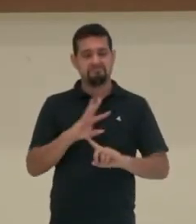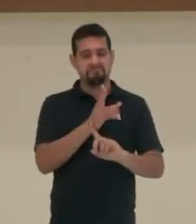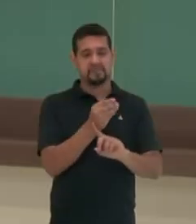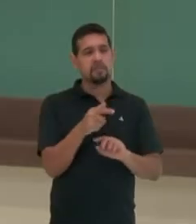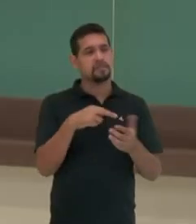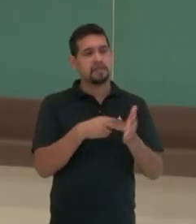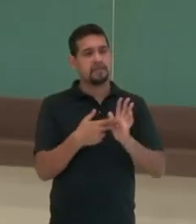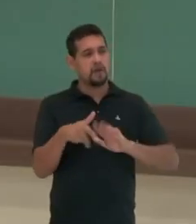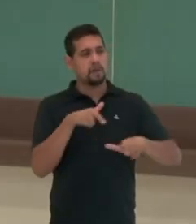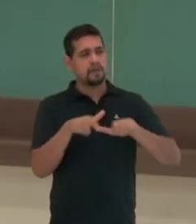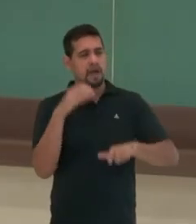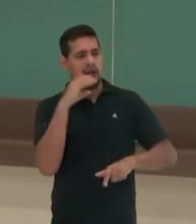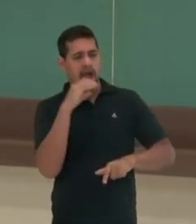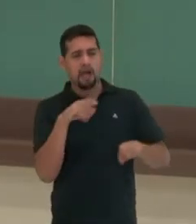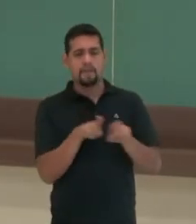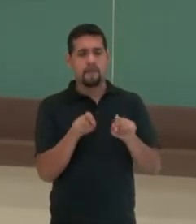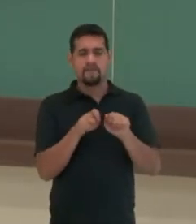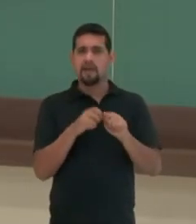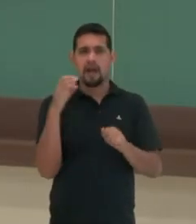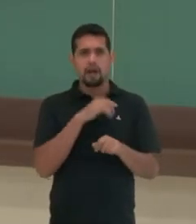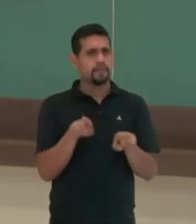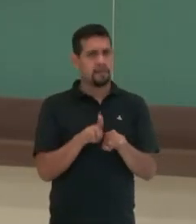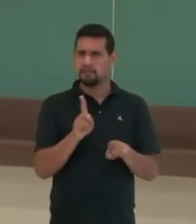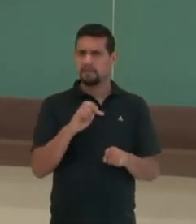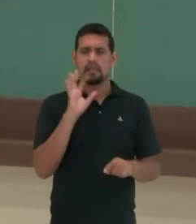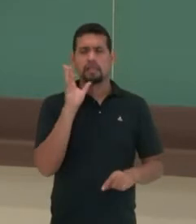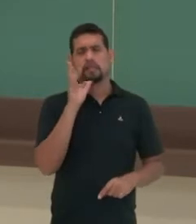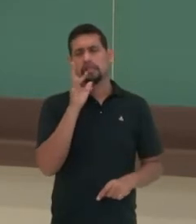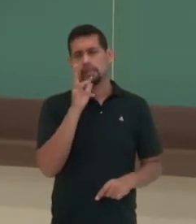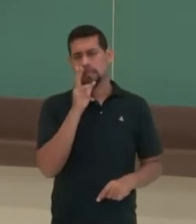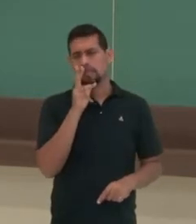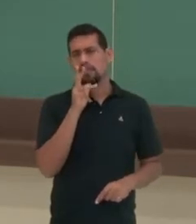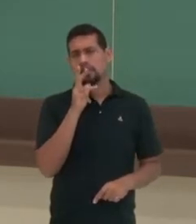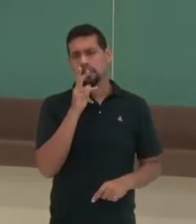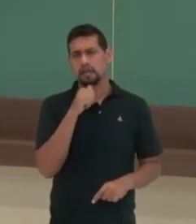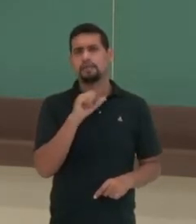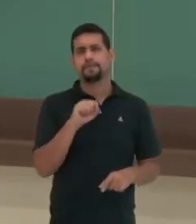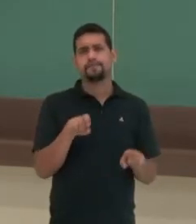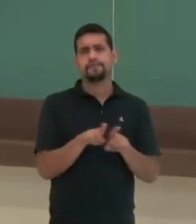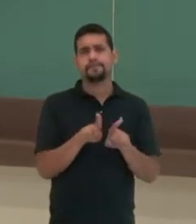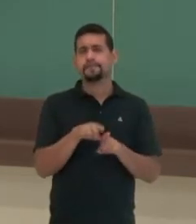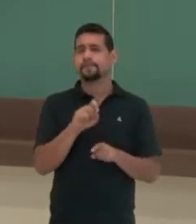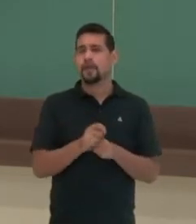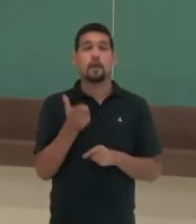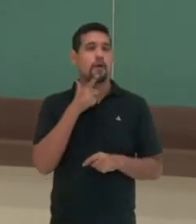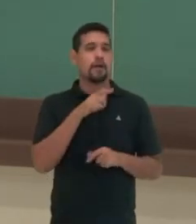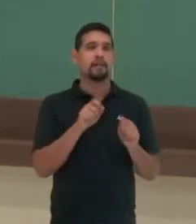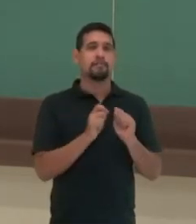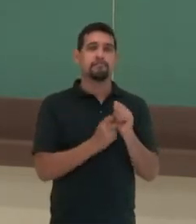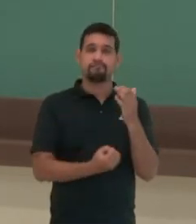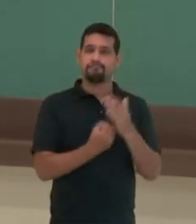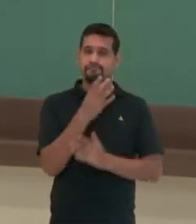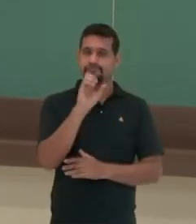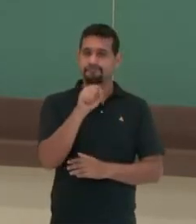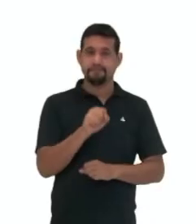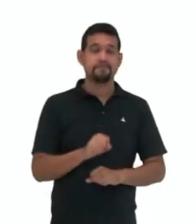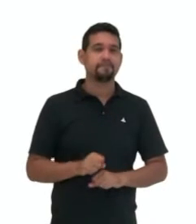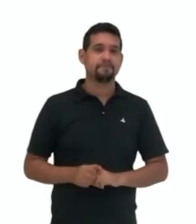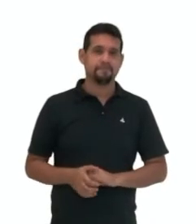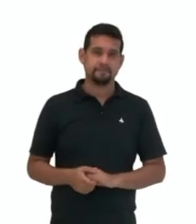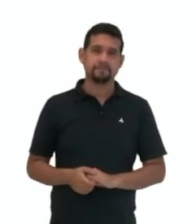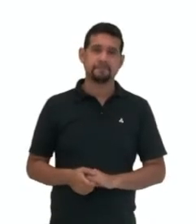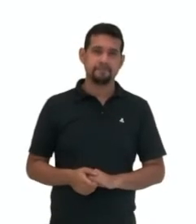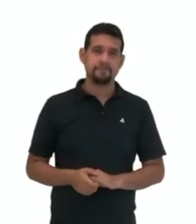um trabalho rápido de ser feito, é um trabalho demorado, delicado, para conseguir fazer essa criação, tá bom?